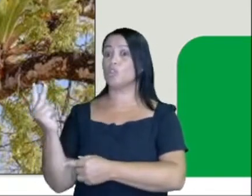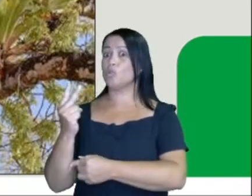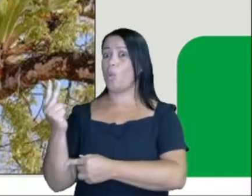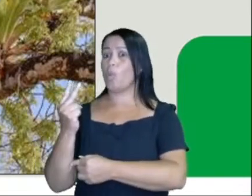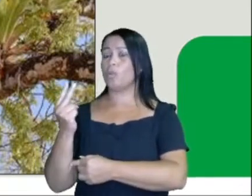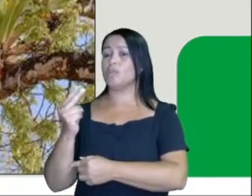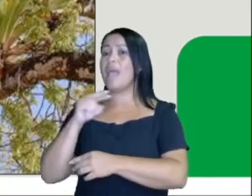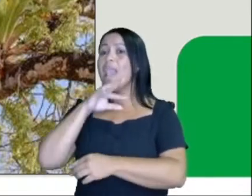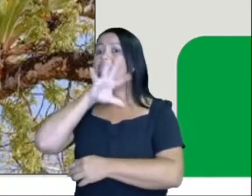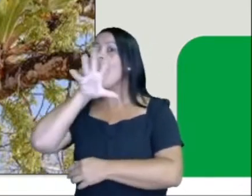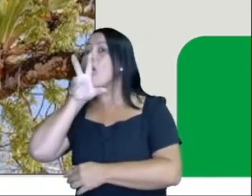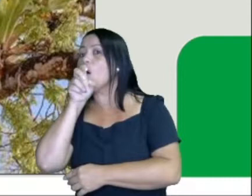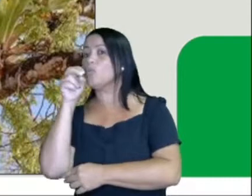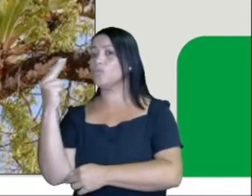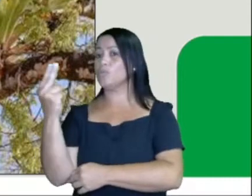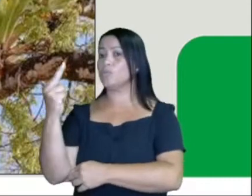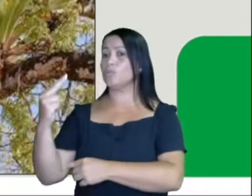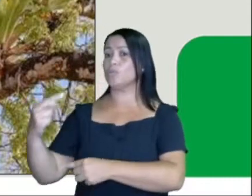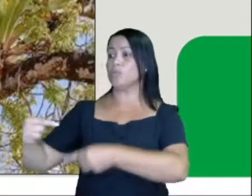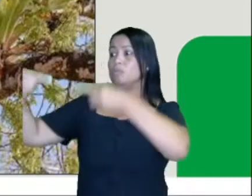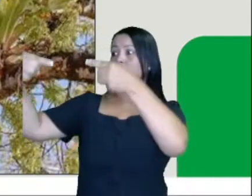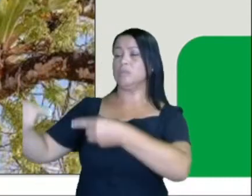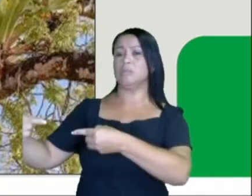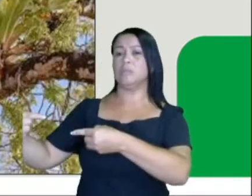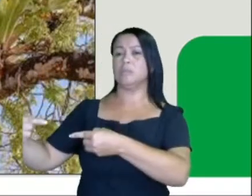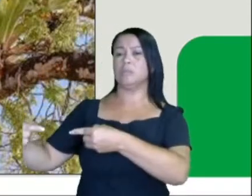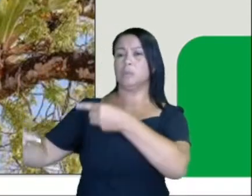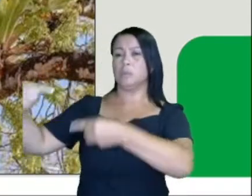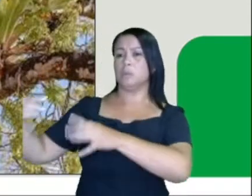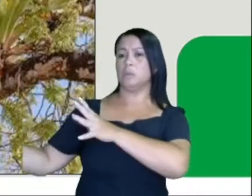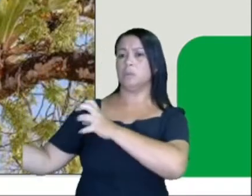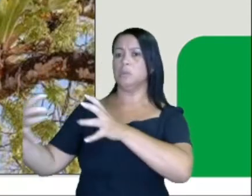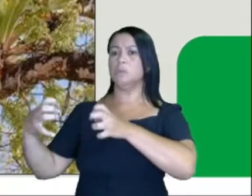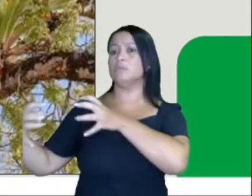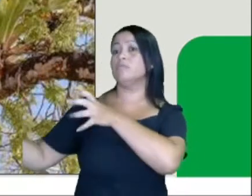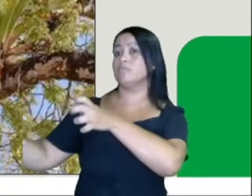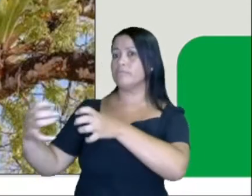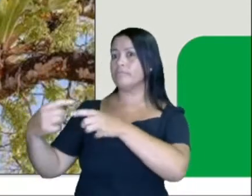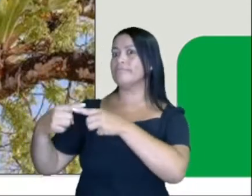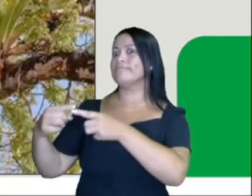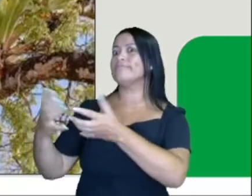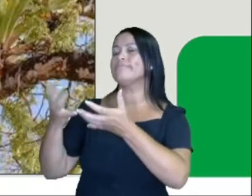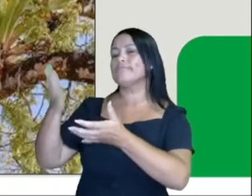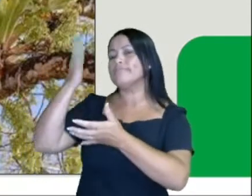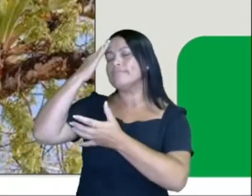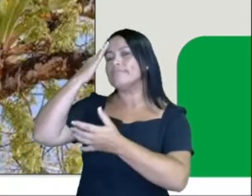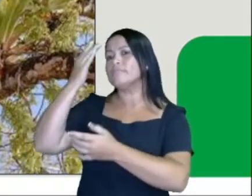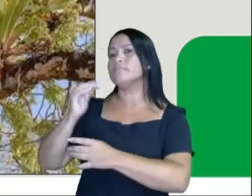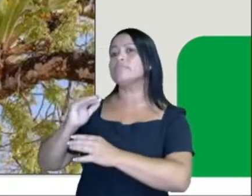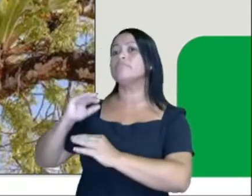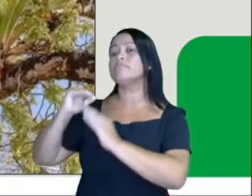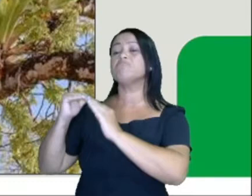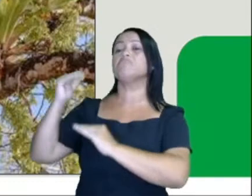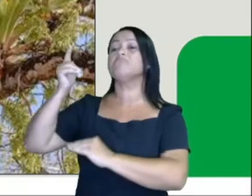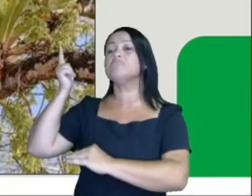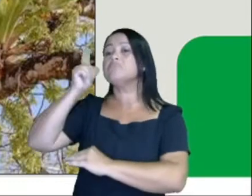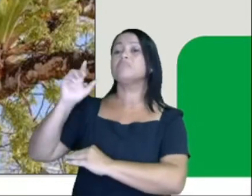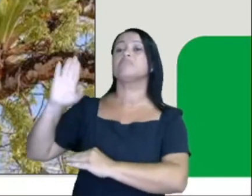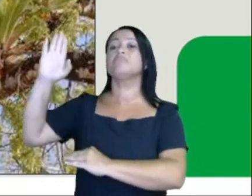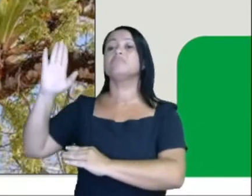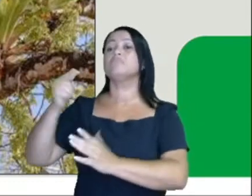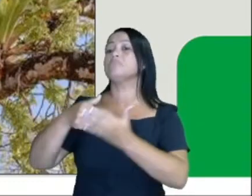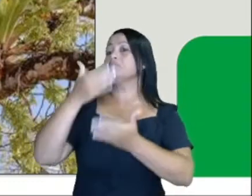leões brigando, pode ser por disputa de território, por quem será o macho alfa do bando. Temos também